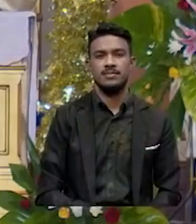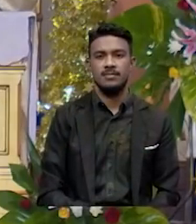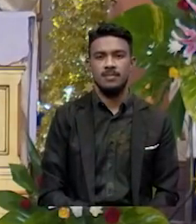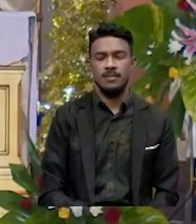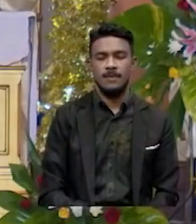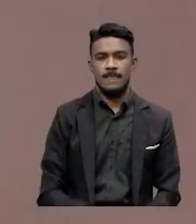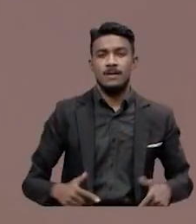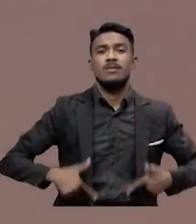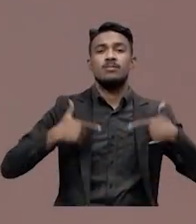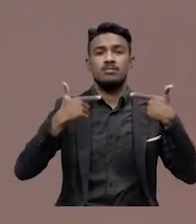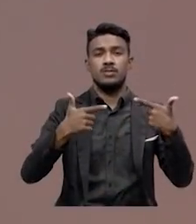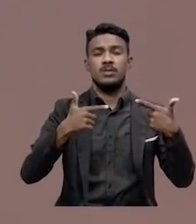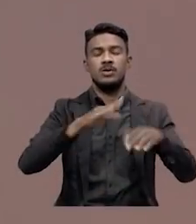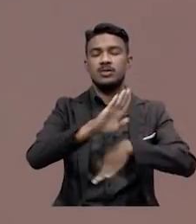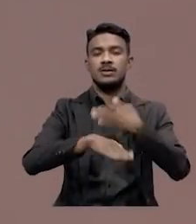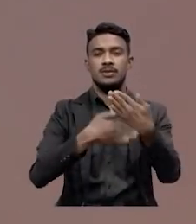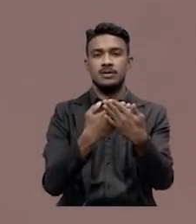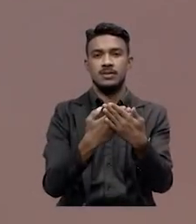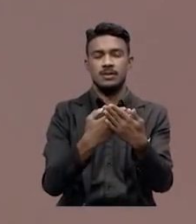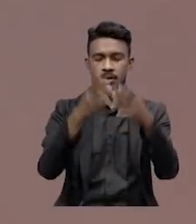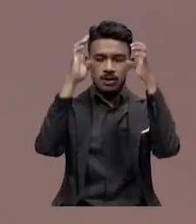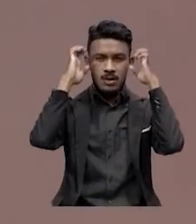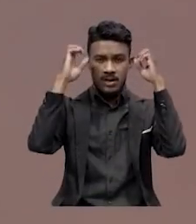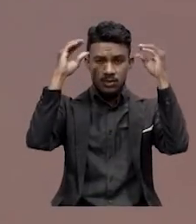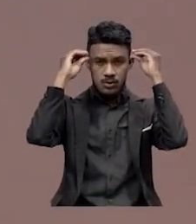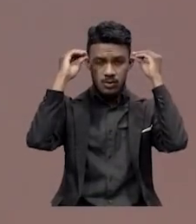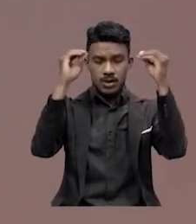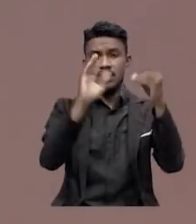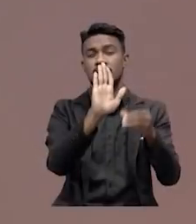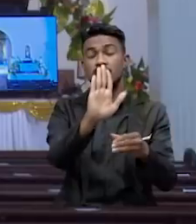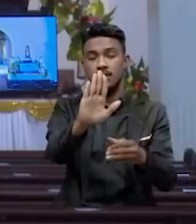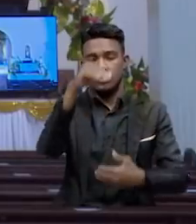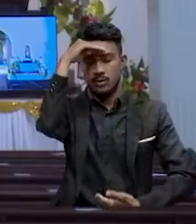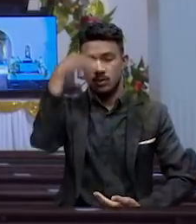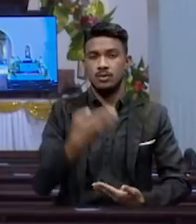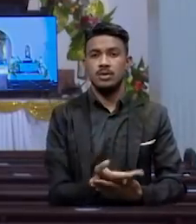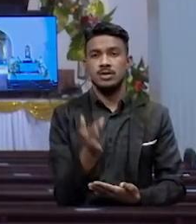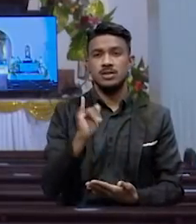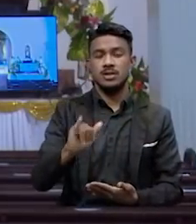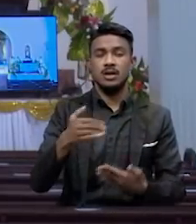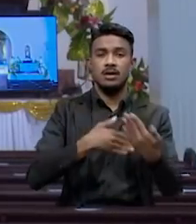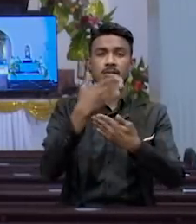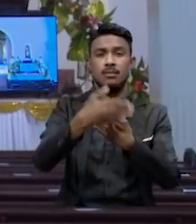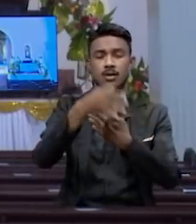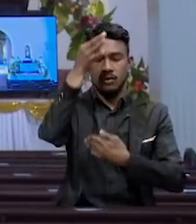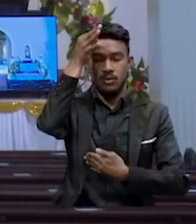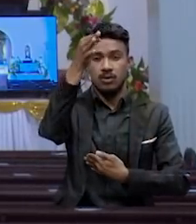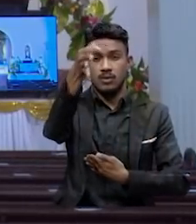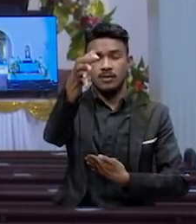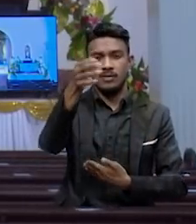mori stomat iruka nia wansira ba oi para sirnia vida